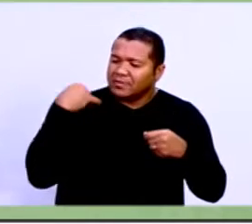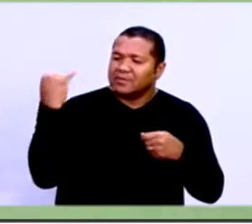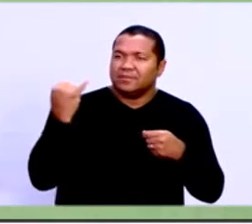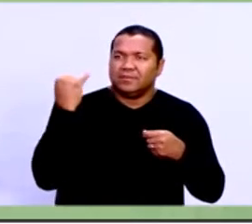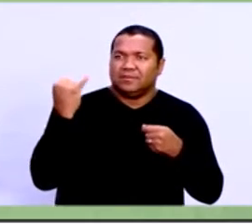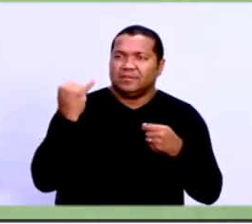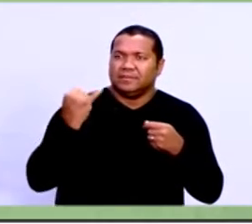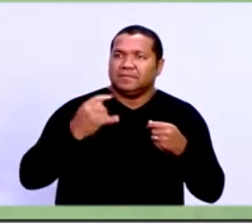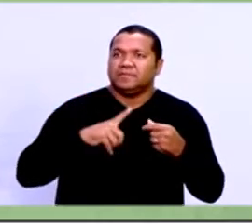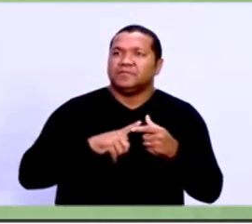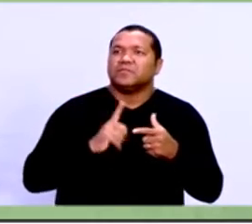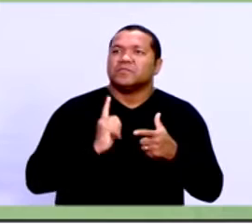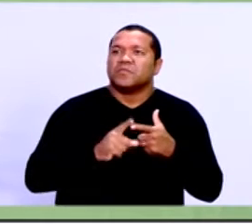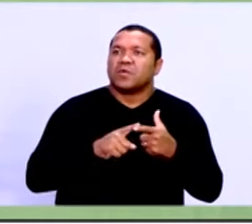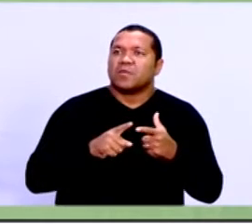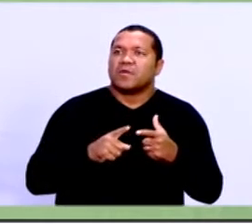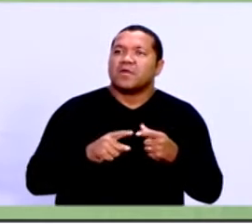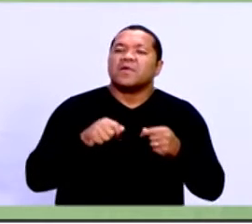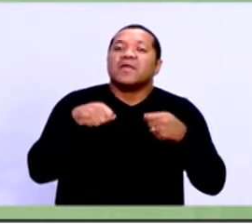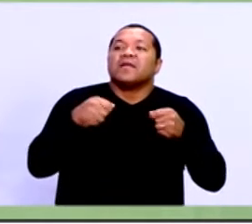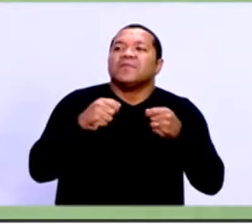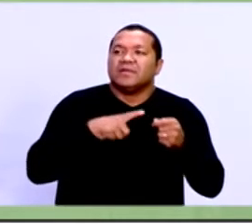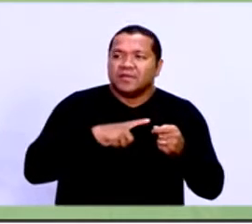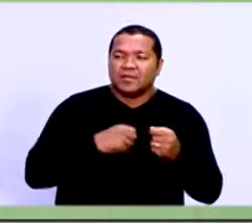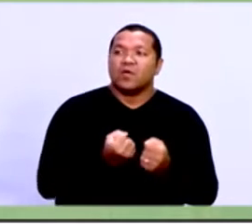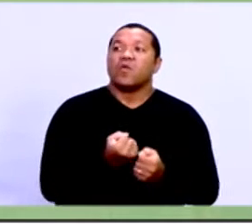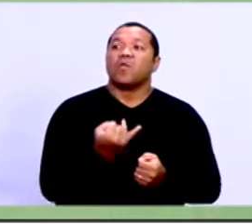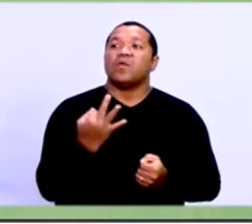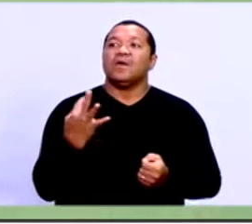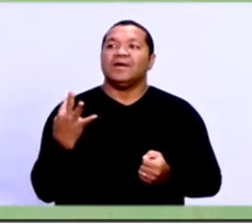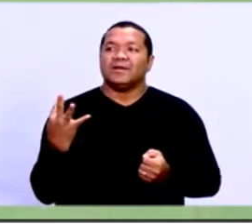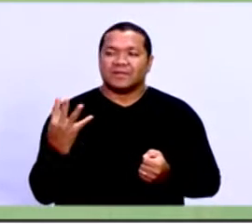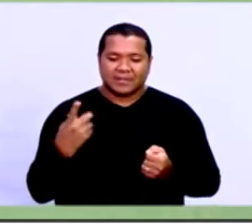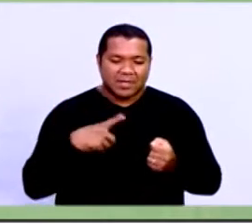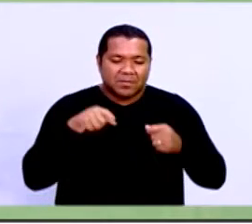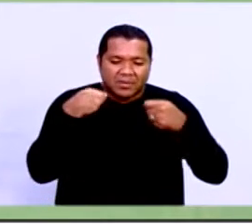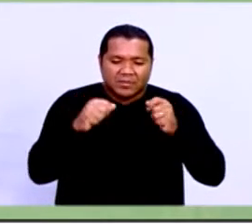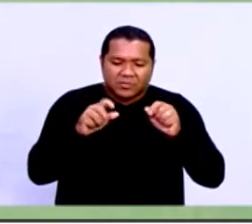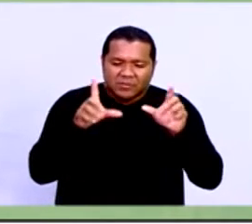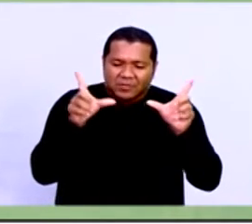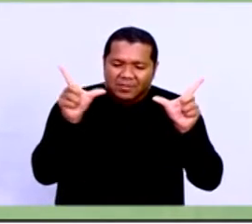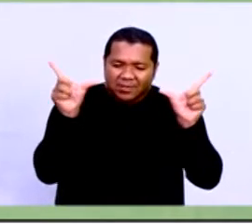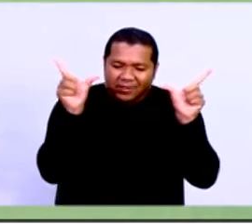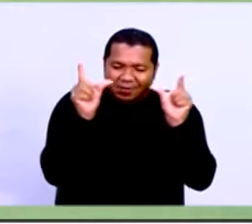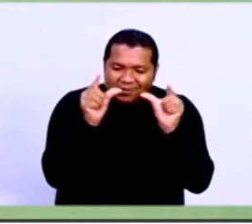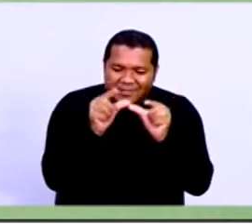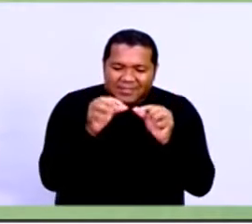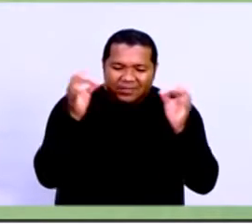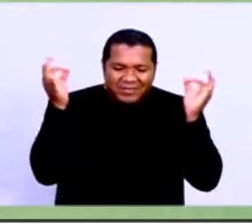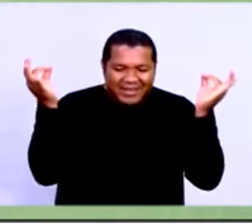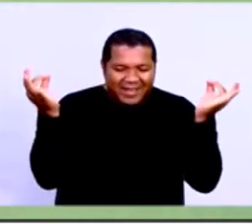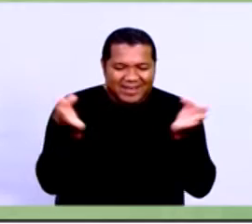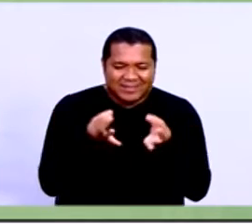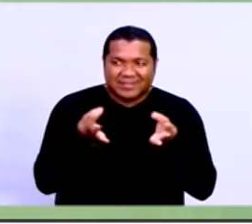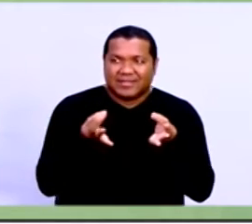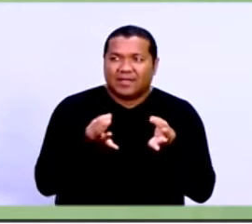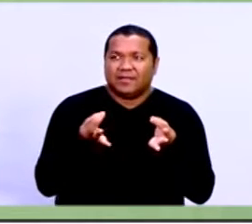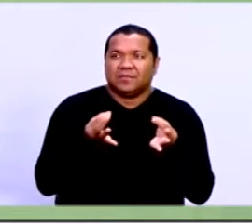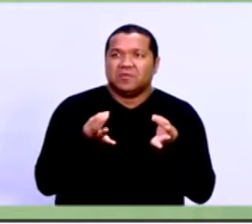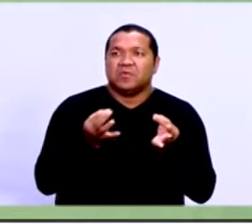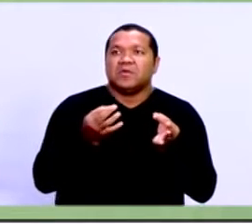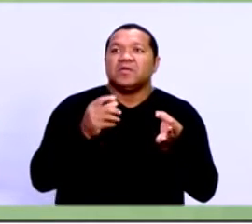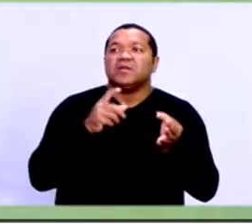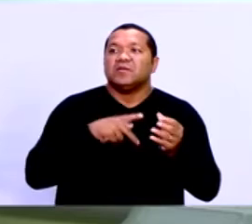os requisitos devem ser quantitativos detalhados e relevantes para o projeto